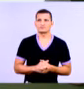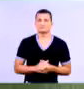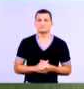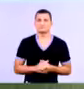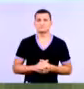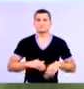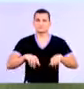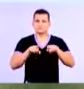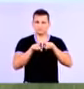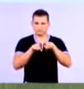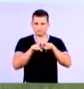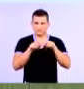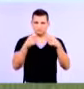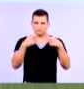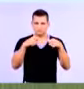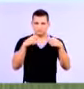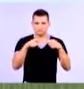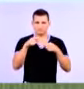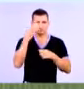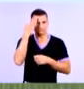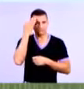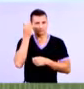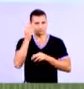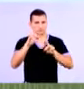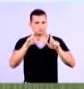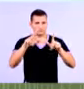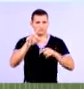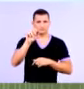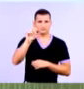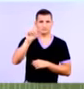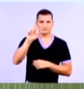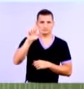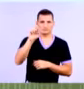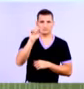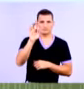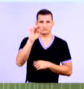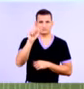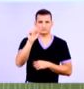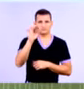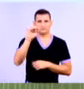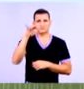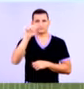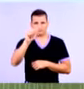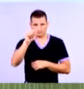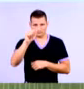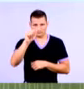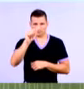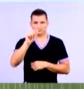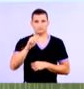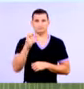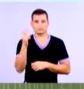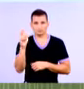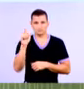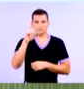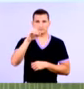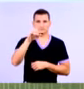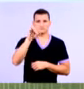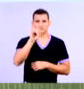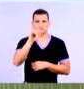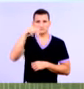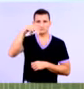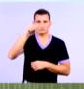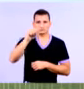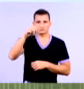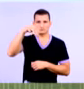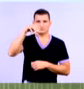temos também que diferenciar o que é a alocação estática e o que é a alocação dinâmica. Lembra que eu fiz uma analogia da alocação